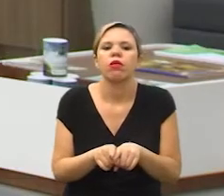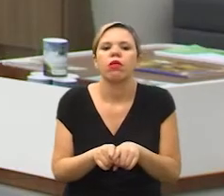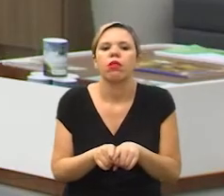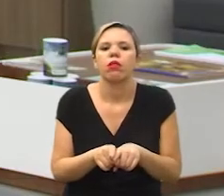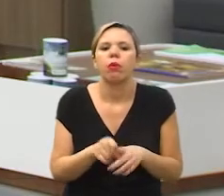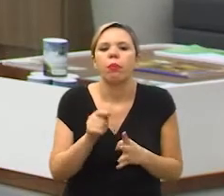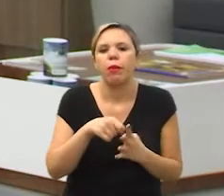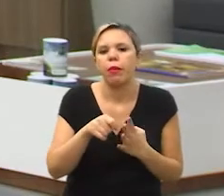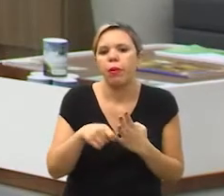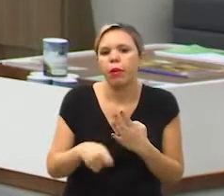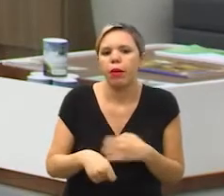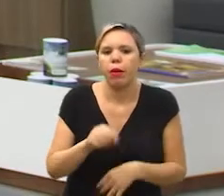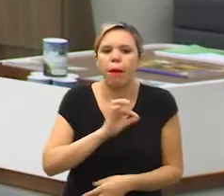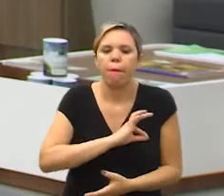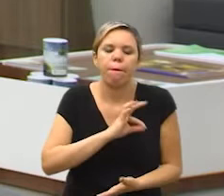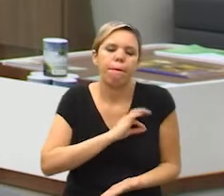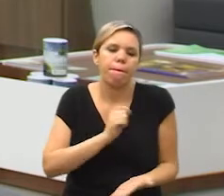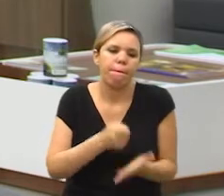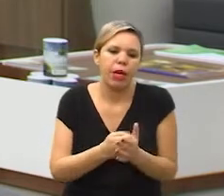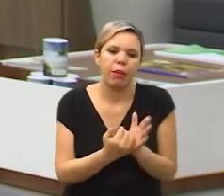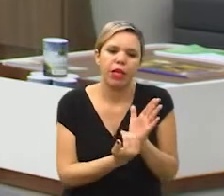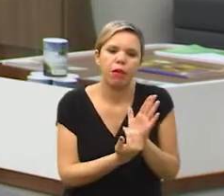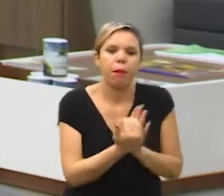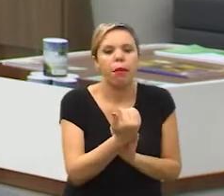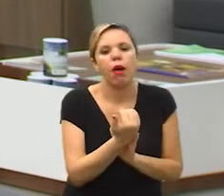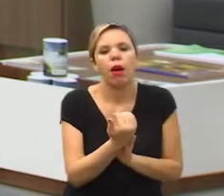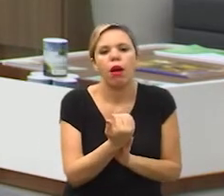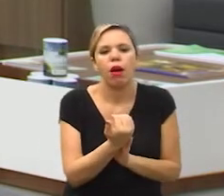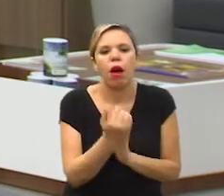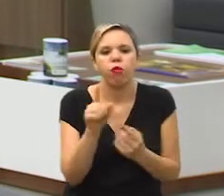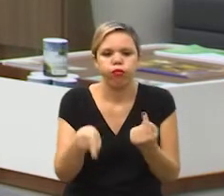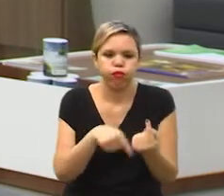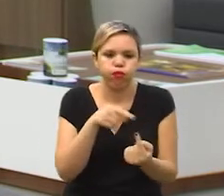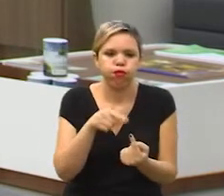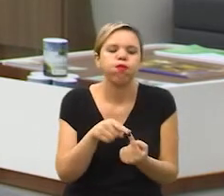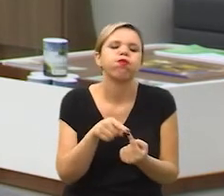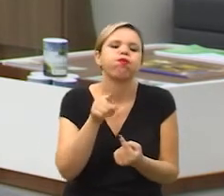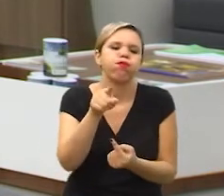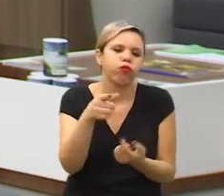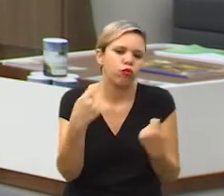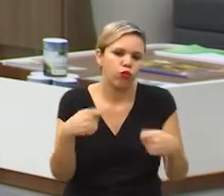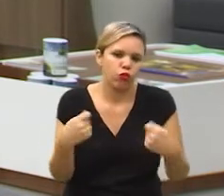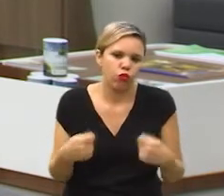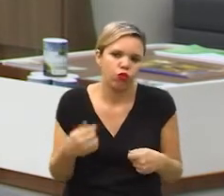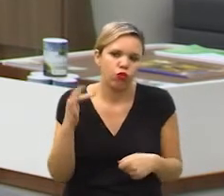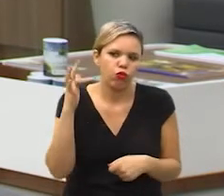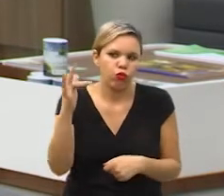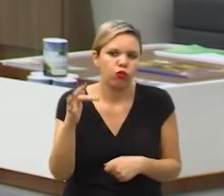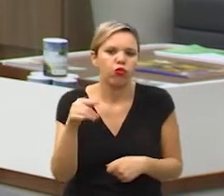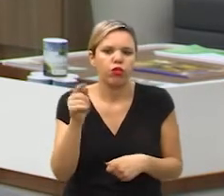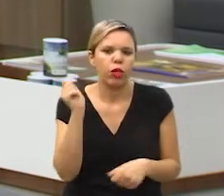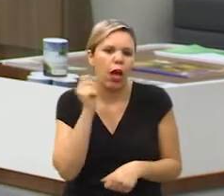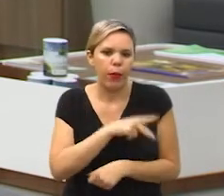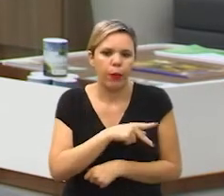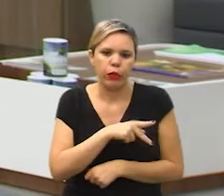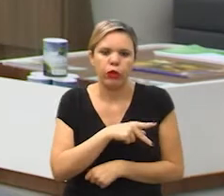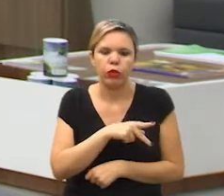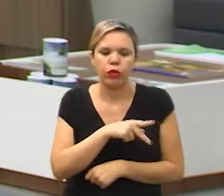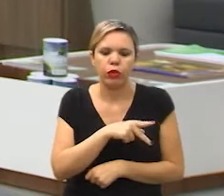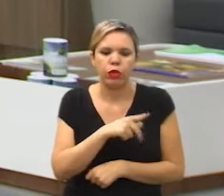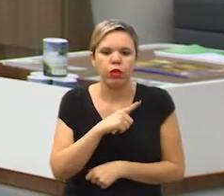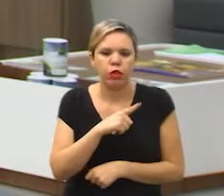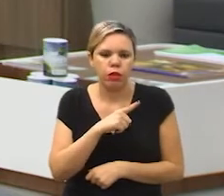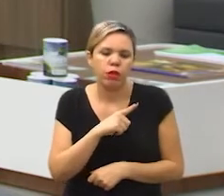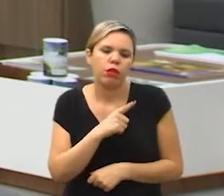uma mensalidade, de um pagamento mensal maior, para que atinja o fundo que você precisa para você se aposentar, ter